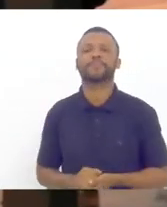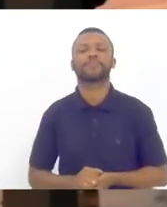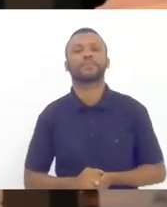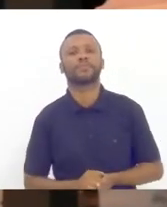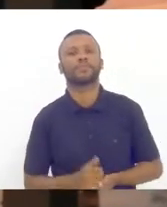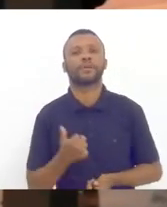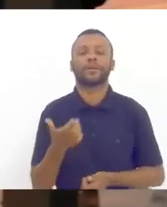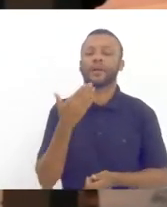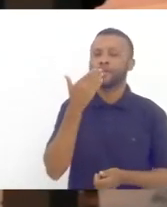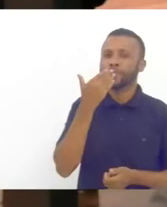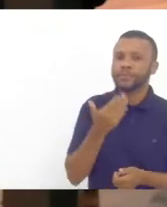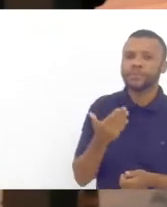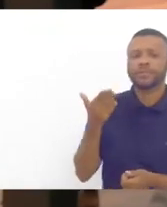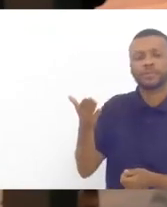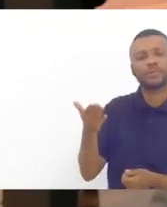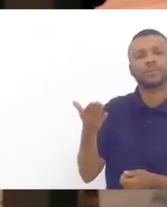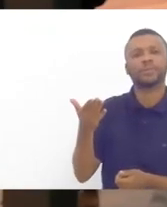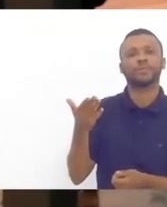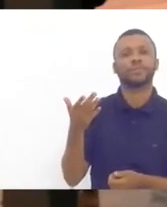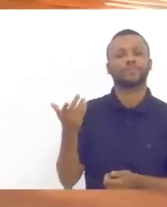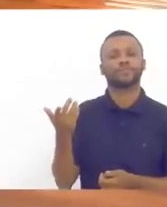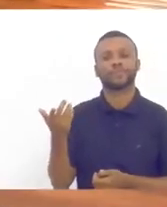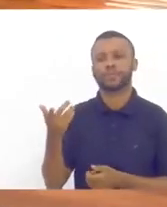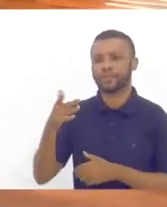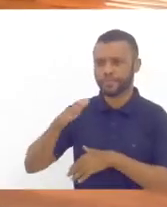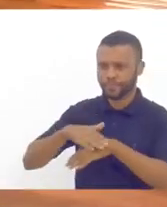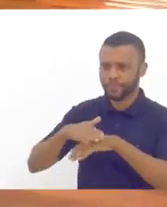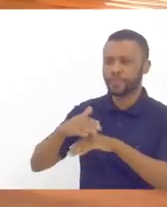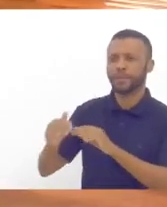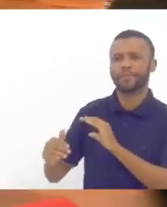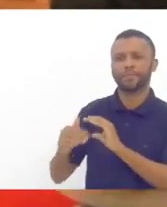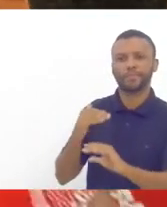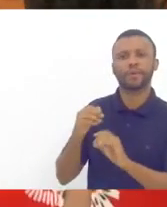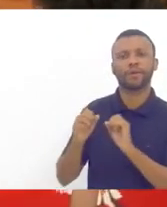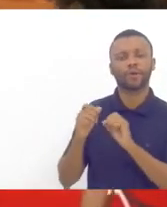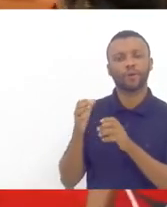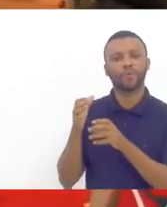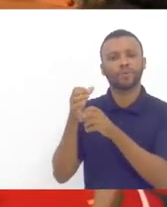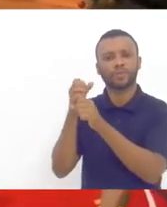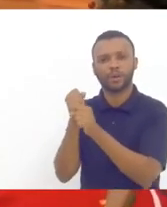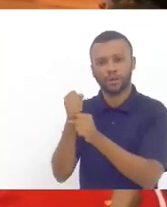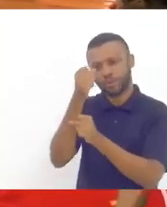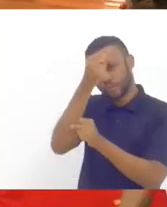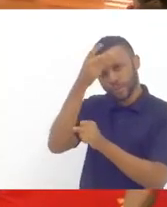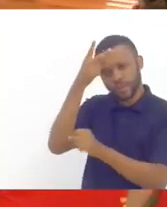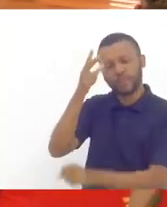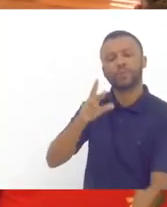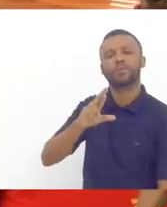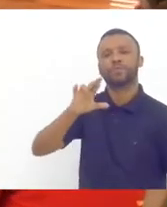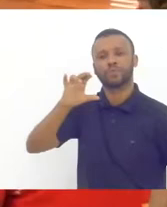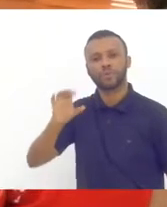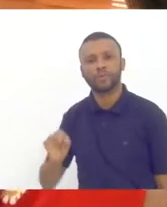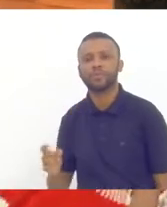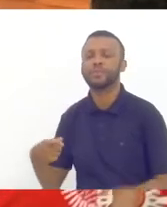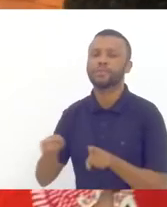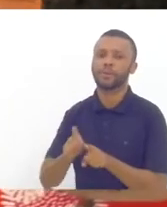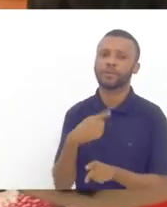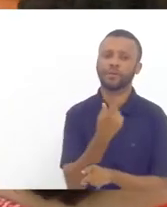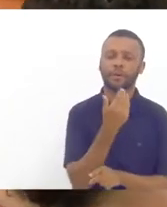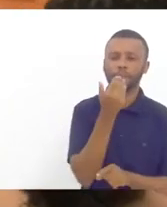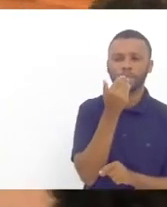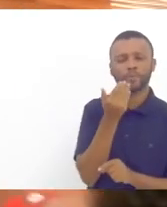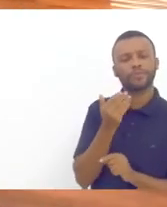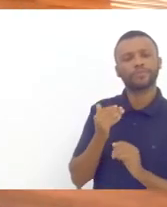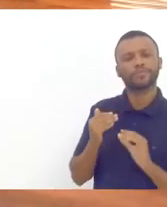que Vossa Senhoria encaminhe para a Assembleia os cálculos do município do Rio e a gente também vai encaminhar a